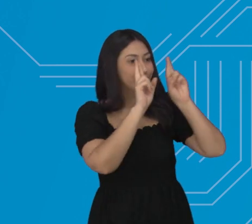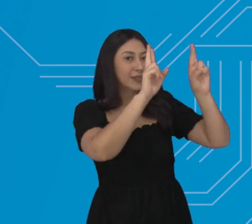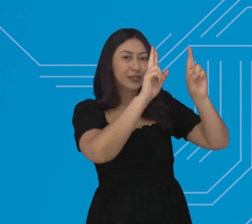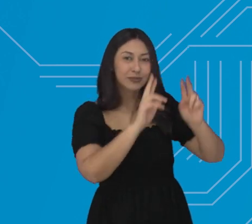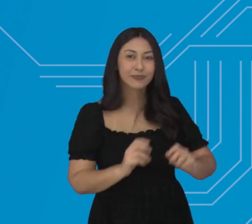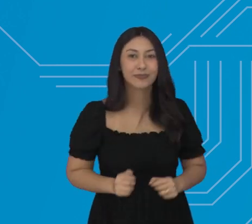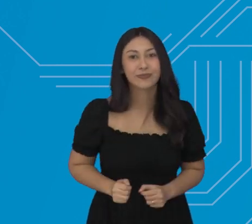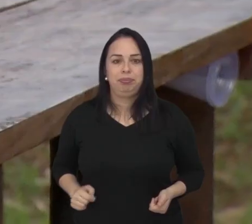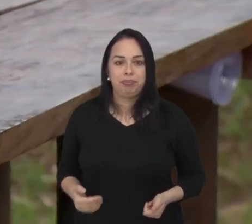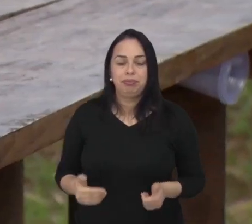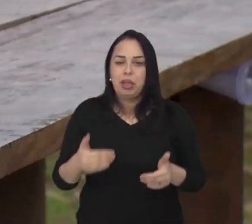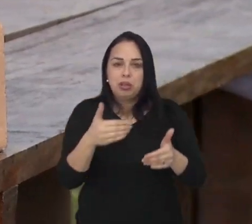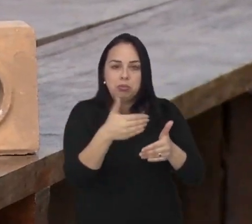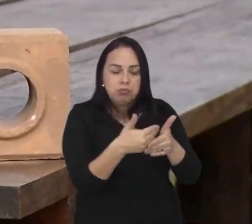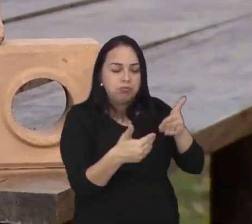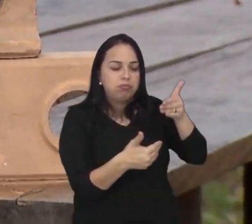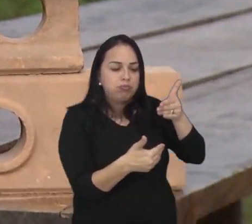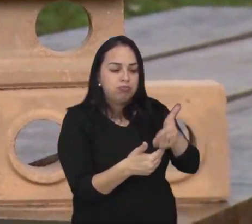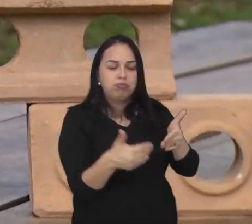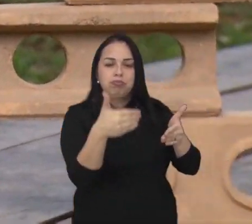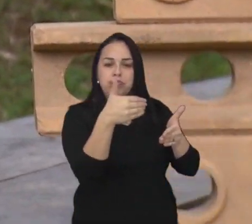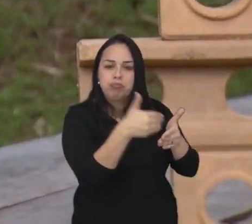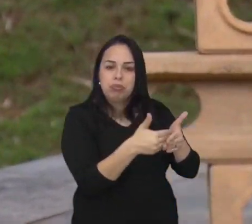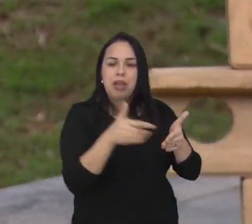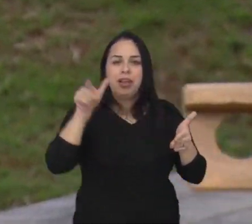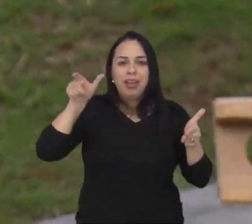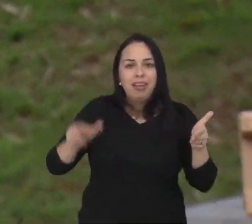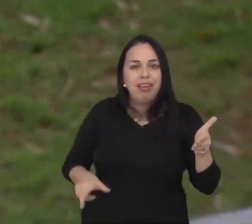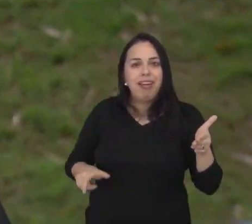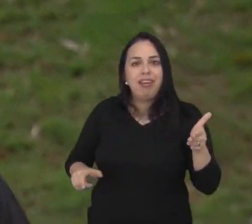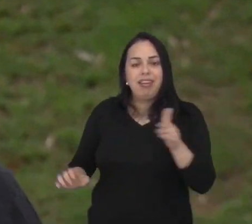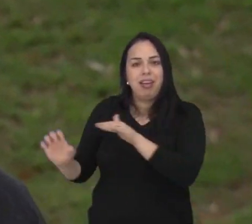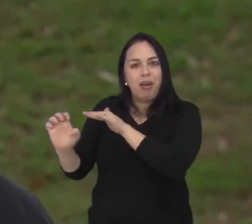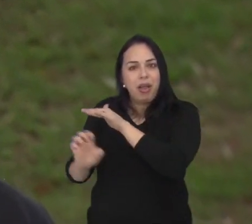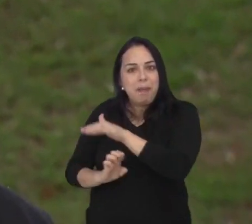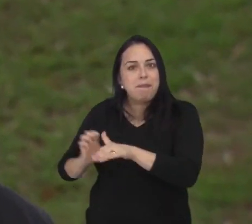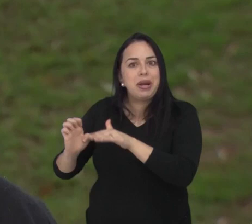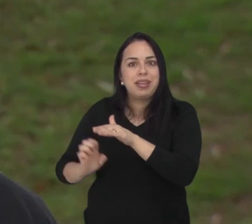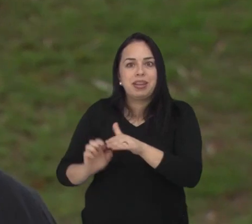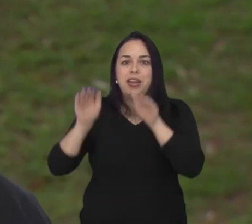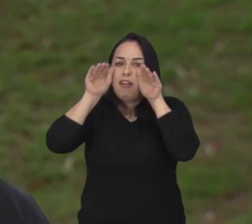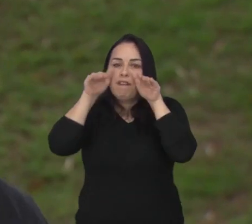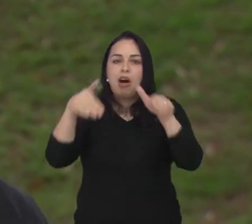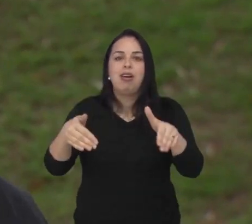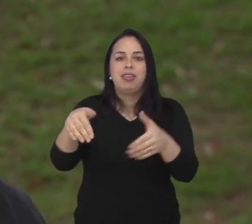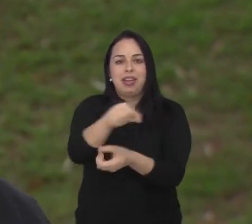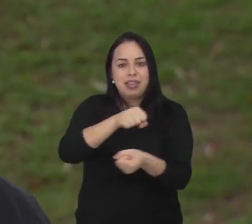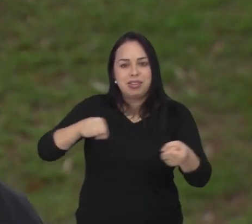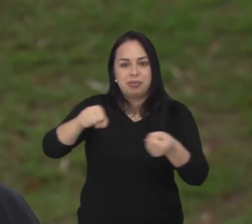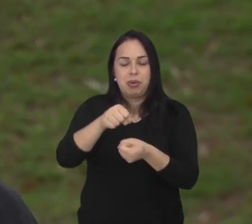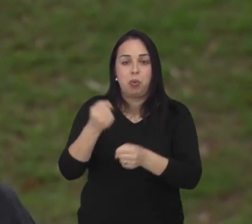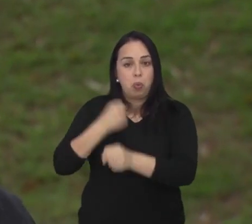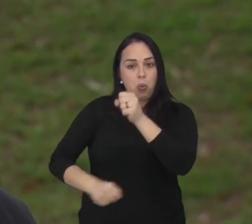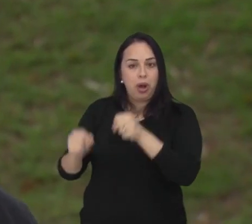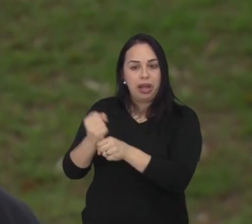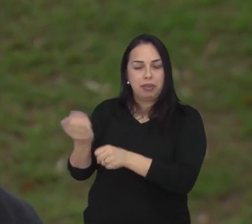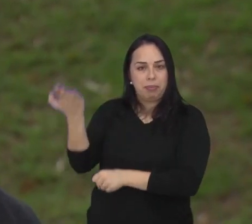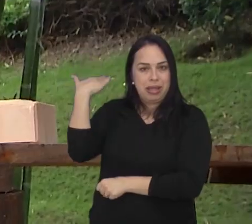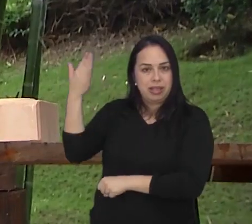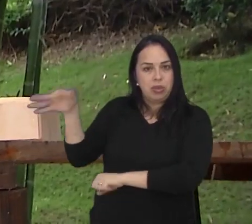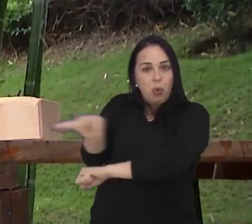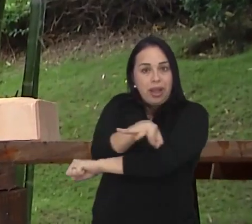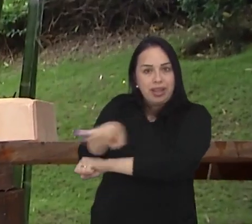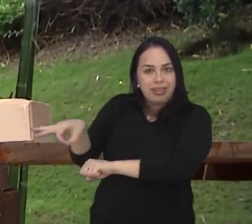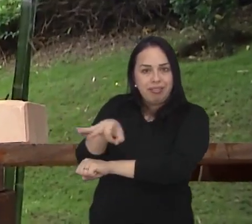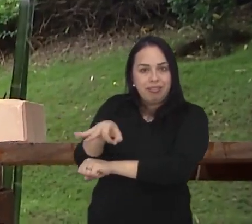respeito ao meio ambiente. De tijolo em tijolo, o Felipe tem construído uma empresa com foco na sustentabilidade.